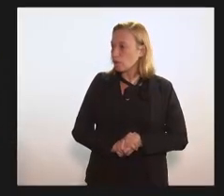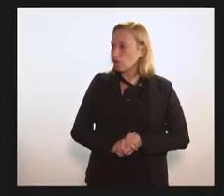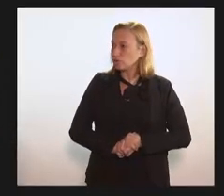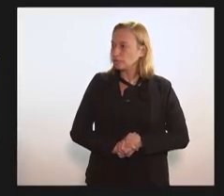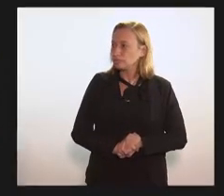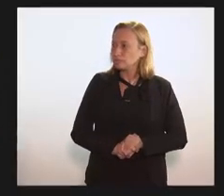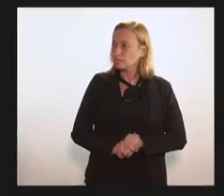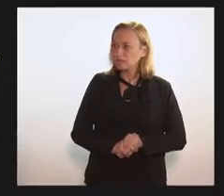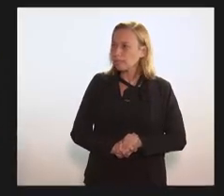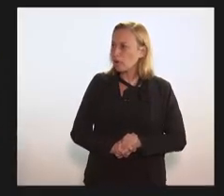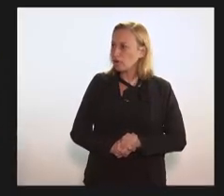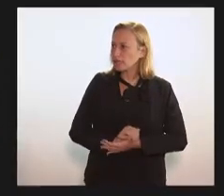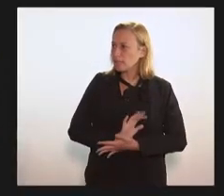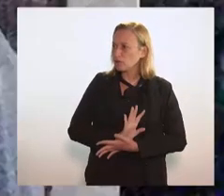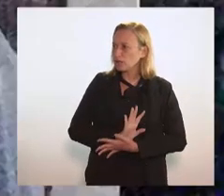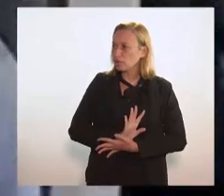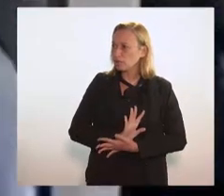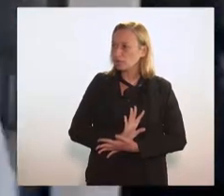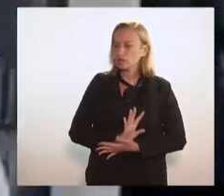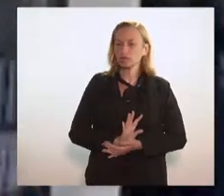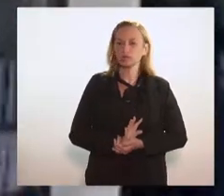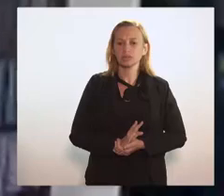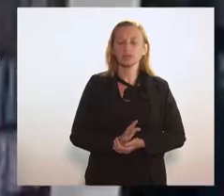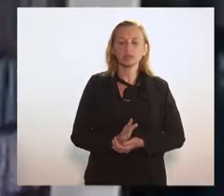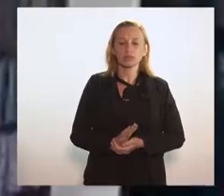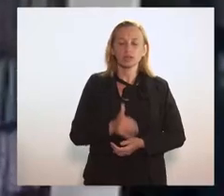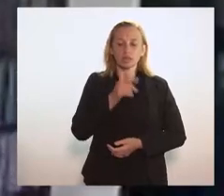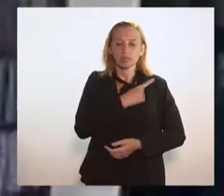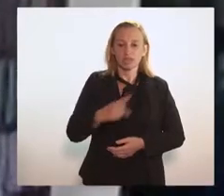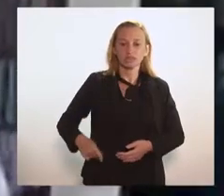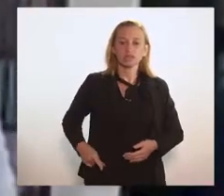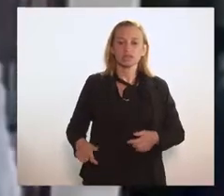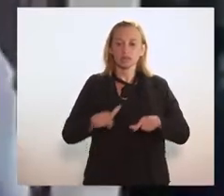Senhora presidente dos trabalhos